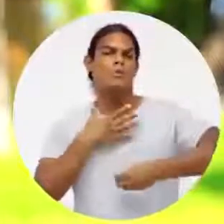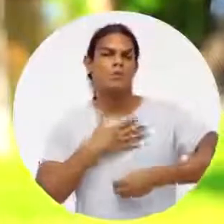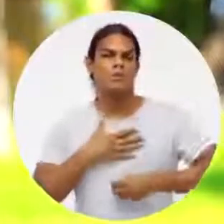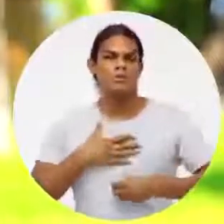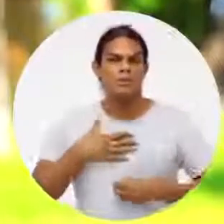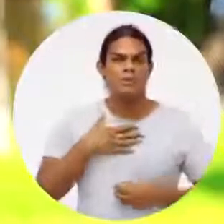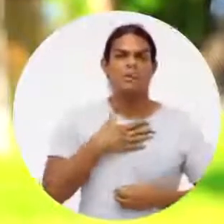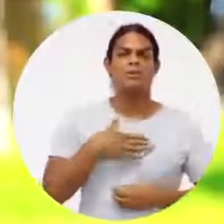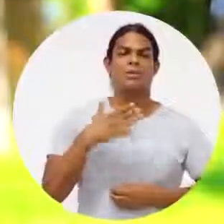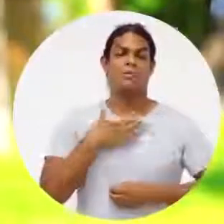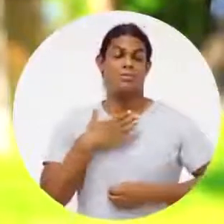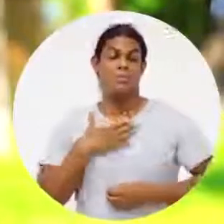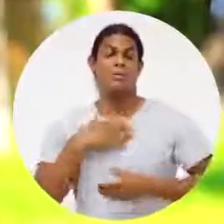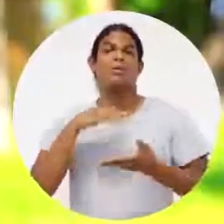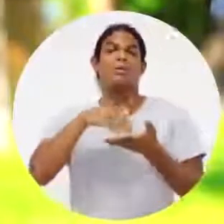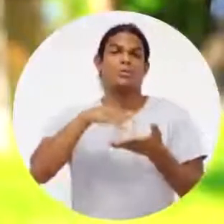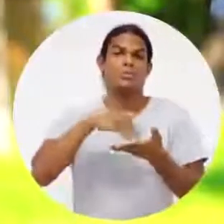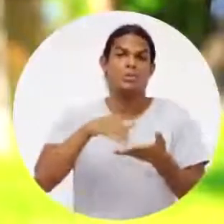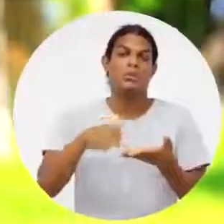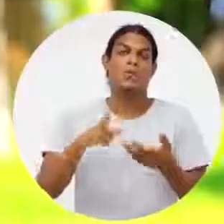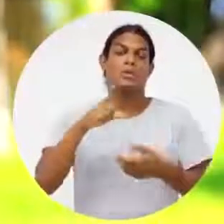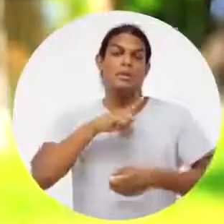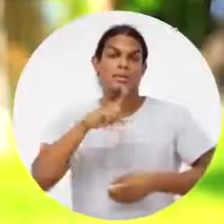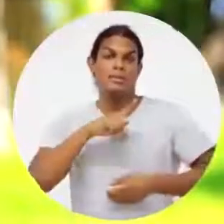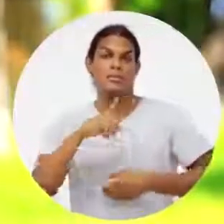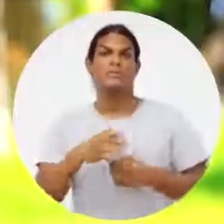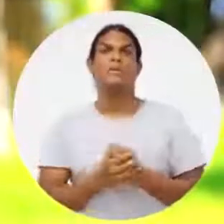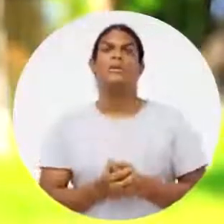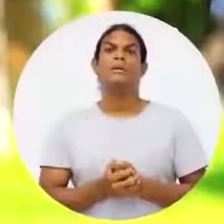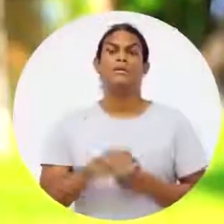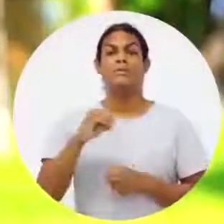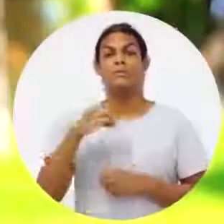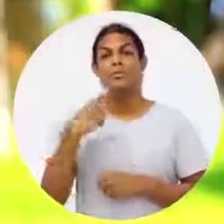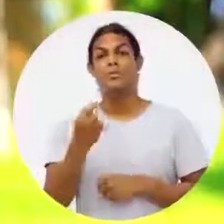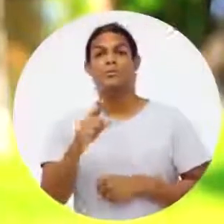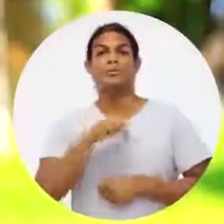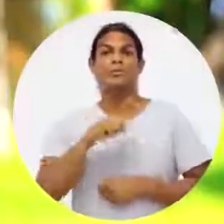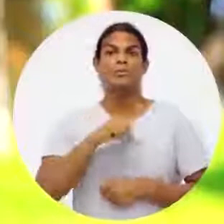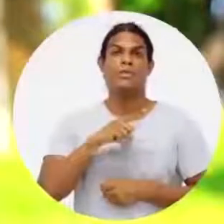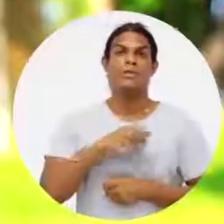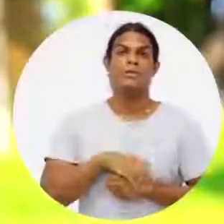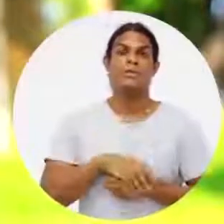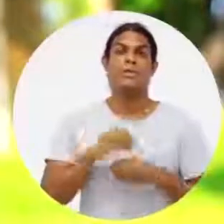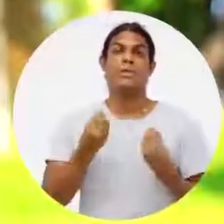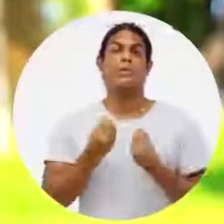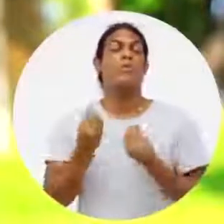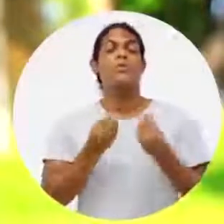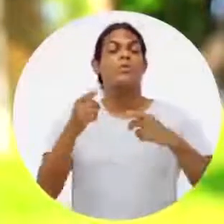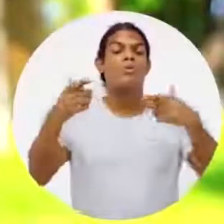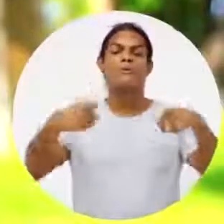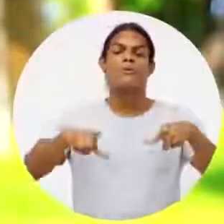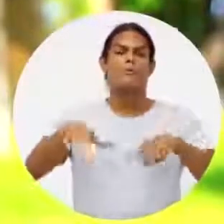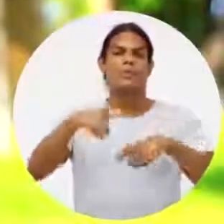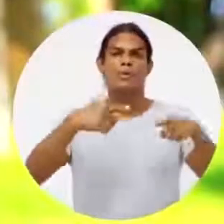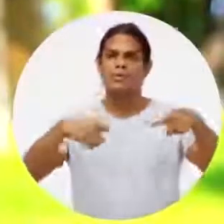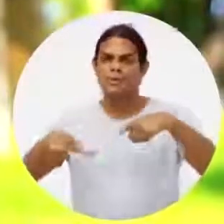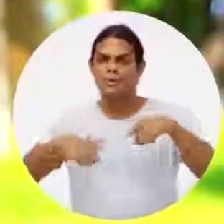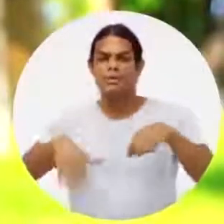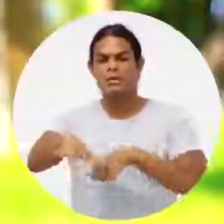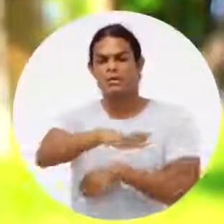eu gostaria que o meu escritório fosse, ou como eu gostaria que o meu escritório